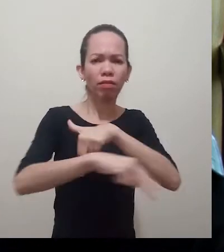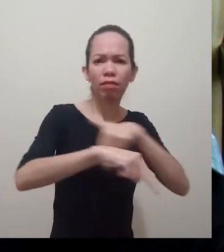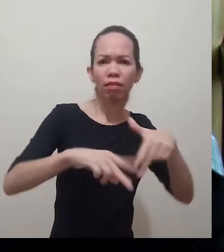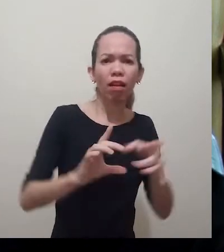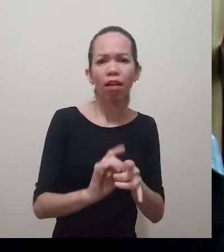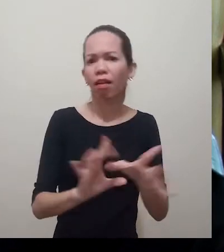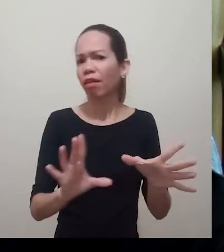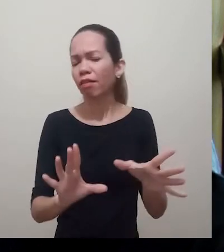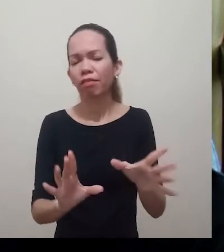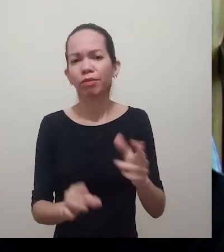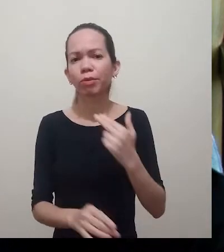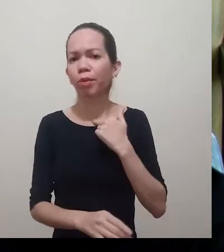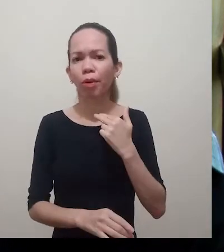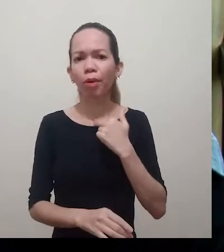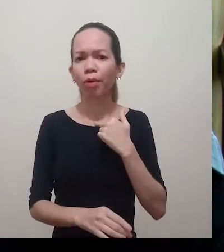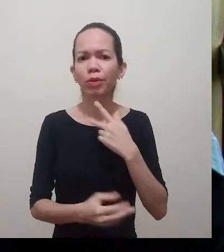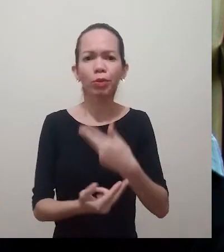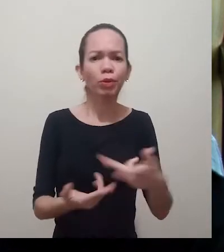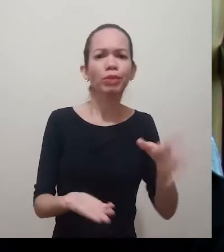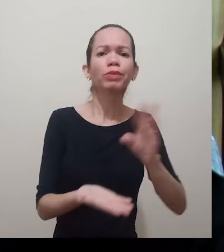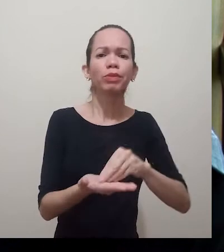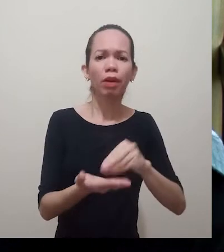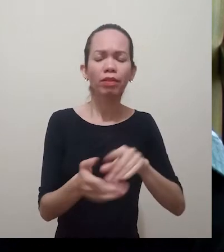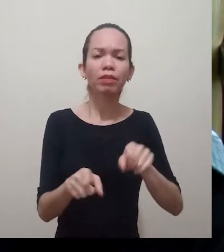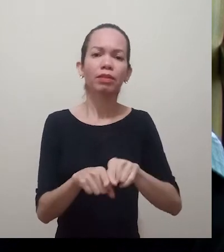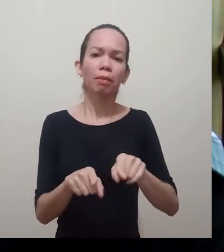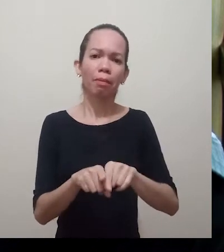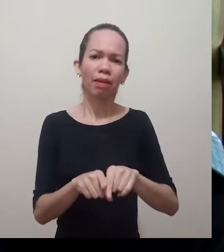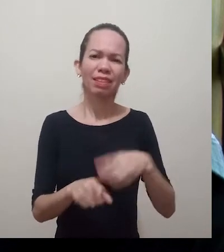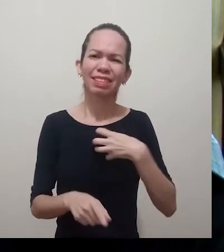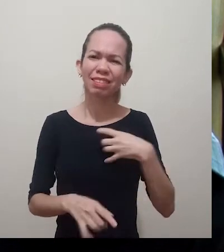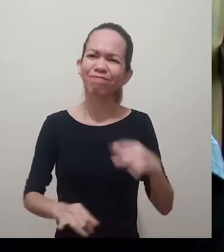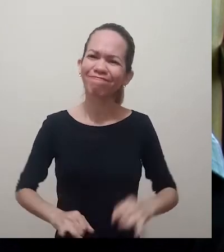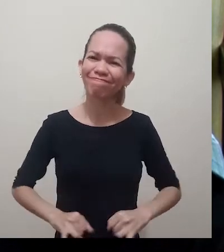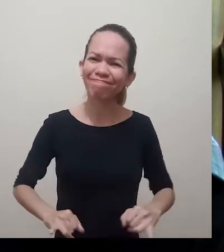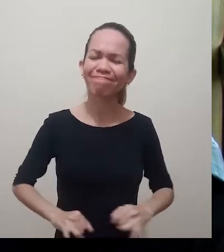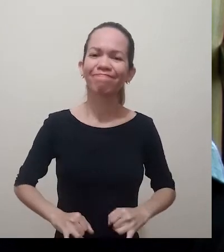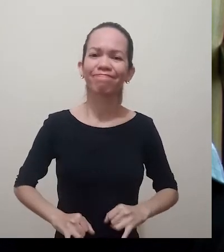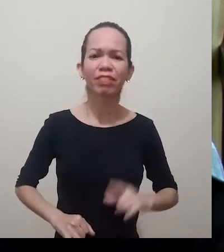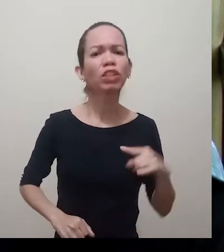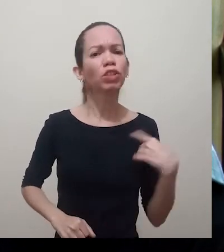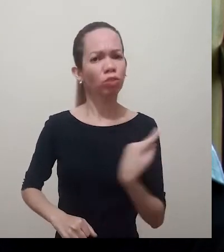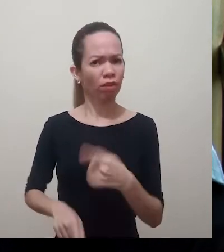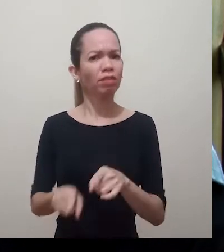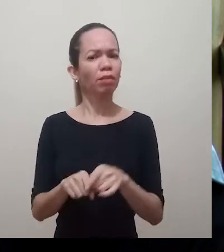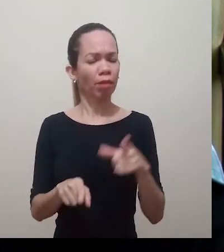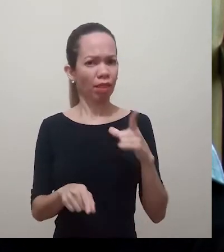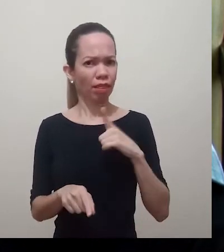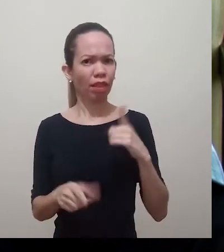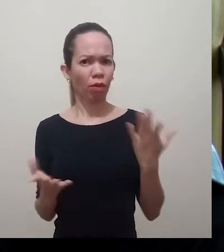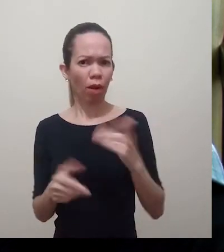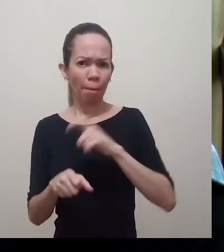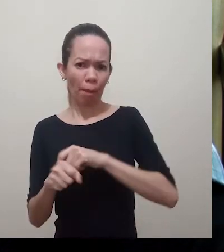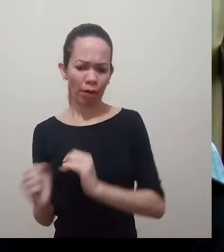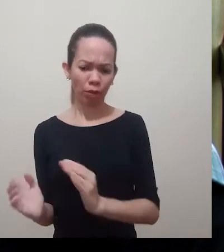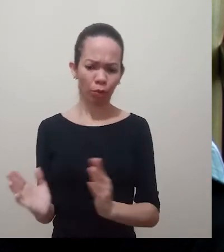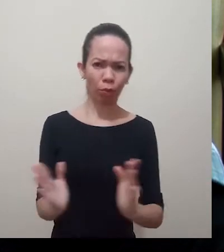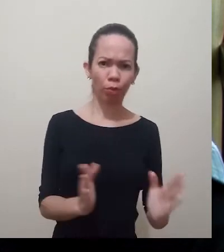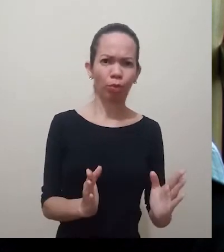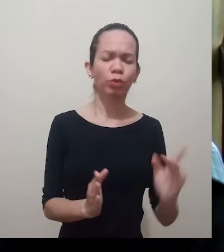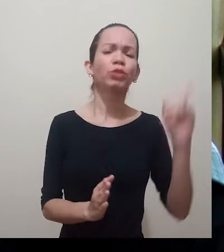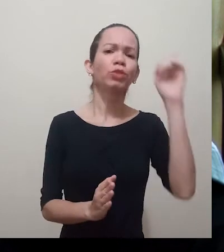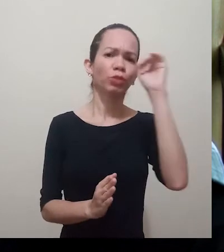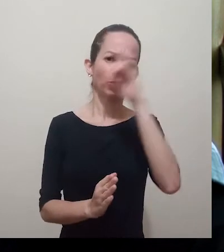mobilidade de escassez de sofrimento nós também estamos paz o momento difíceis e